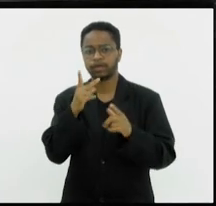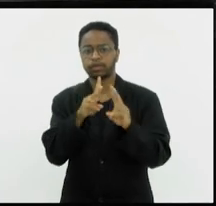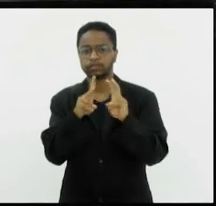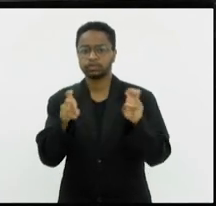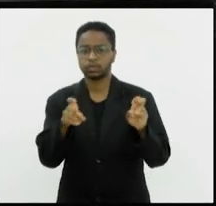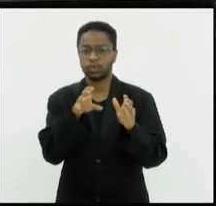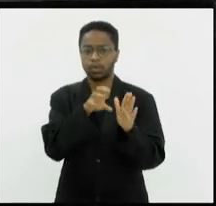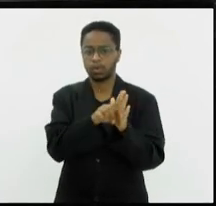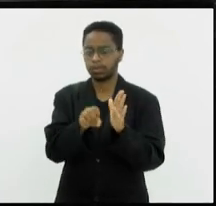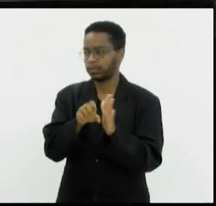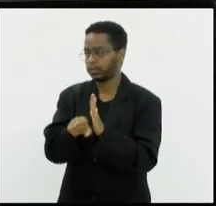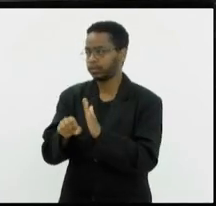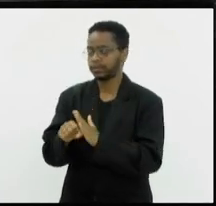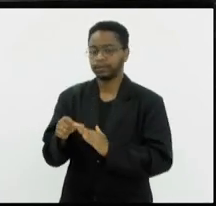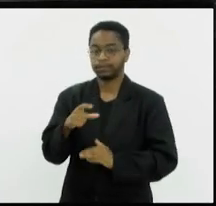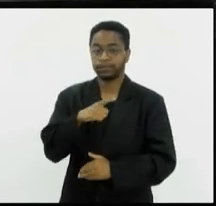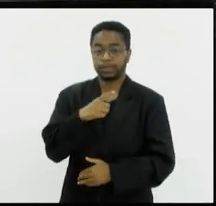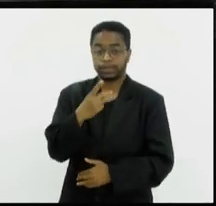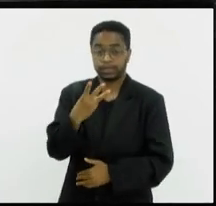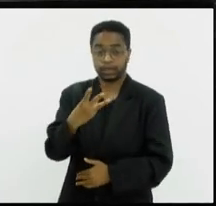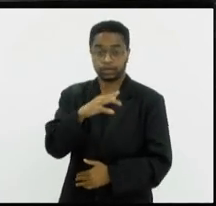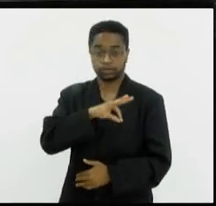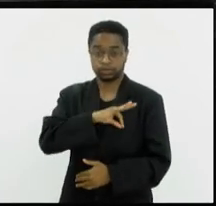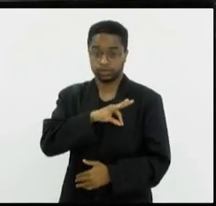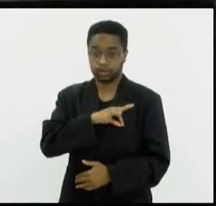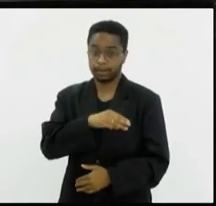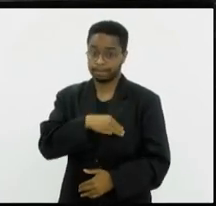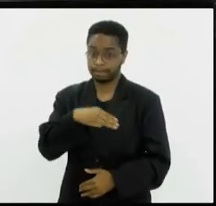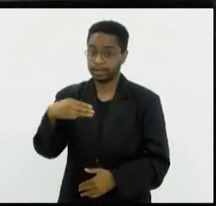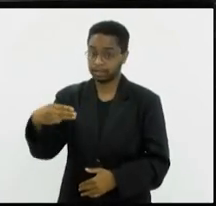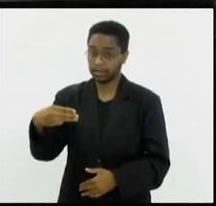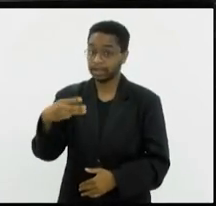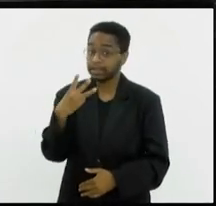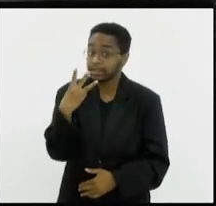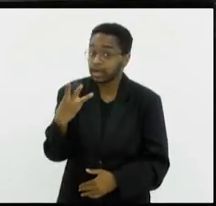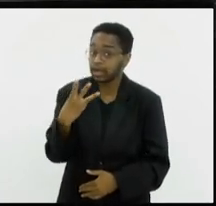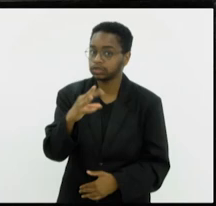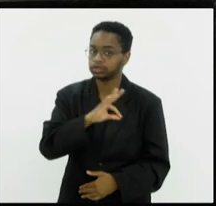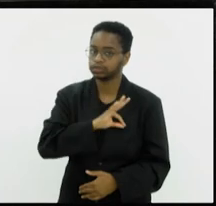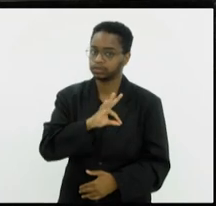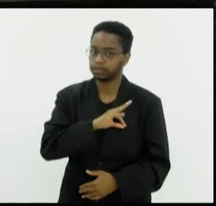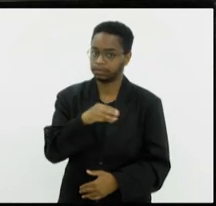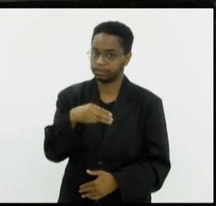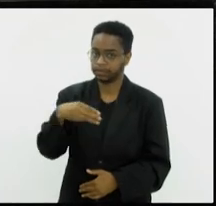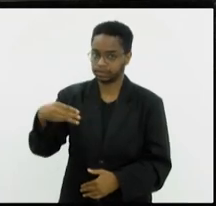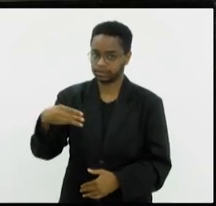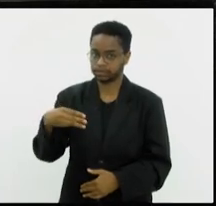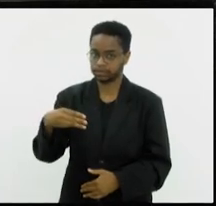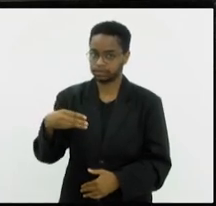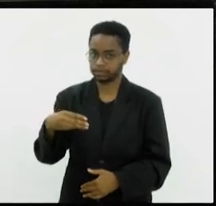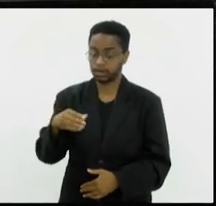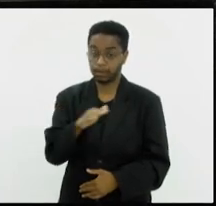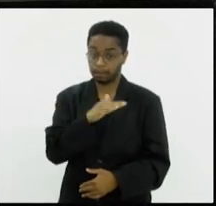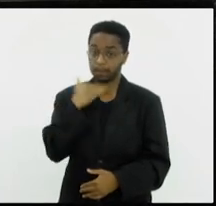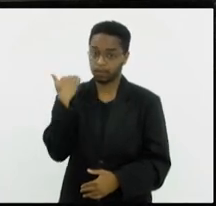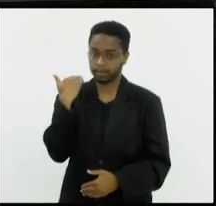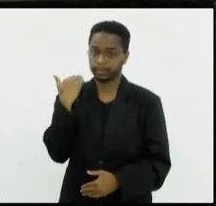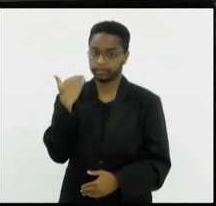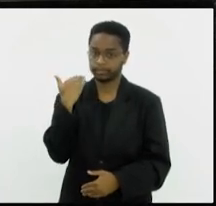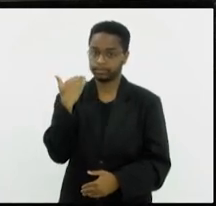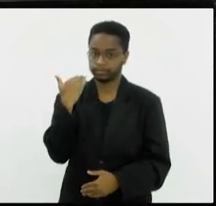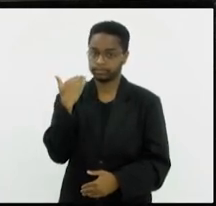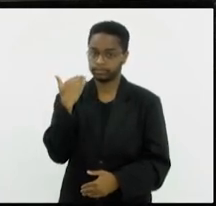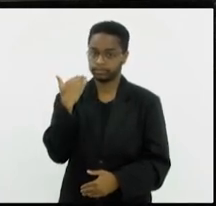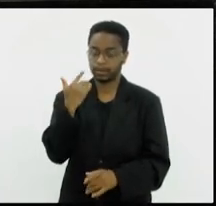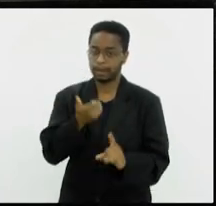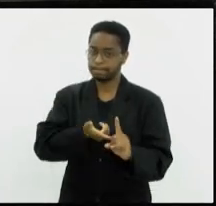sequestro três policiais militares Marcelo tá aqui três policiais militares morreram foram